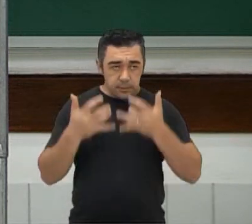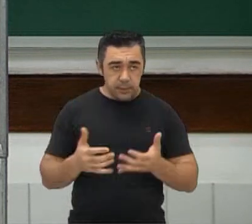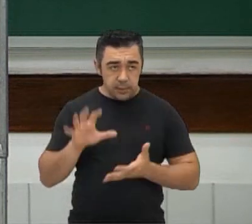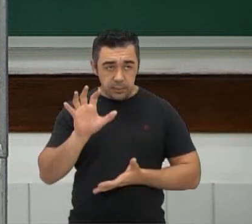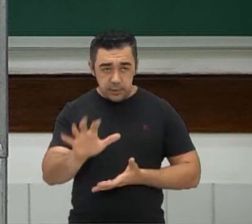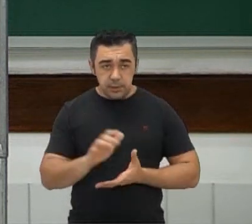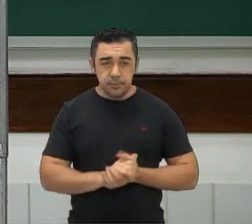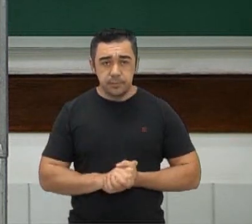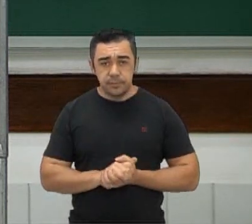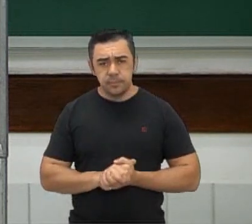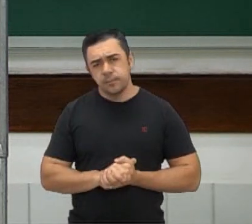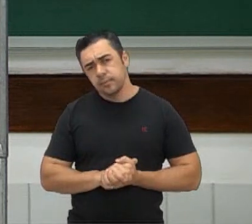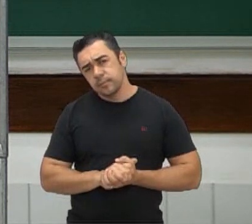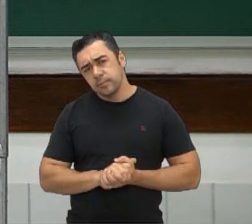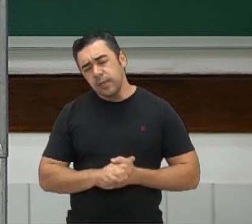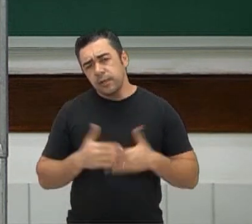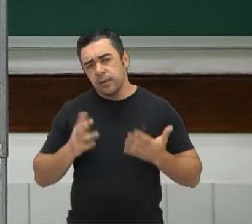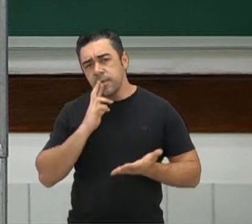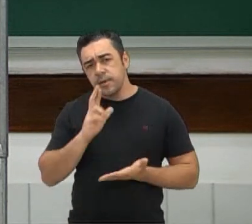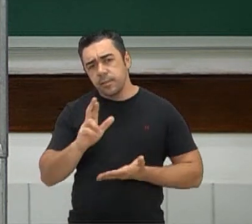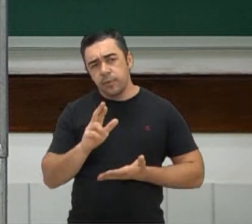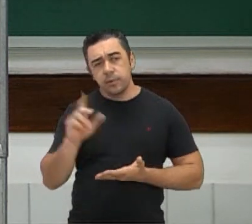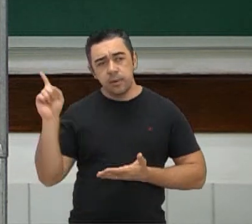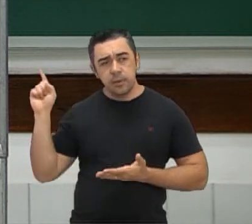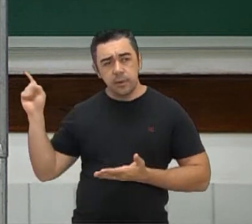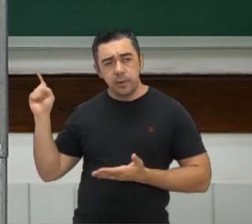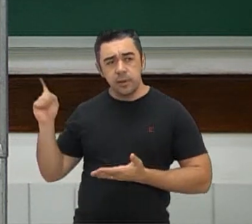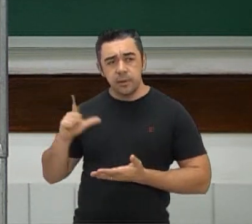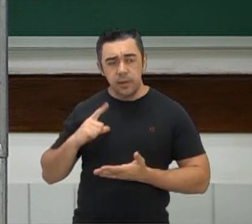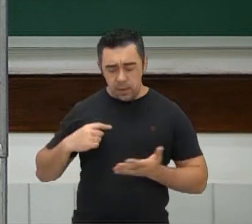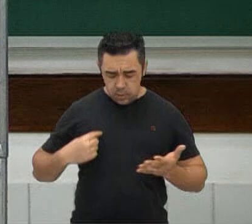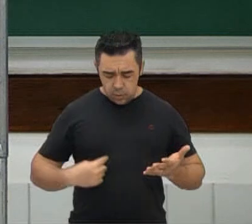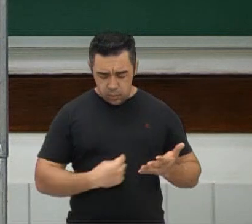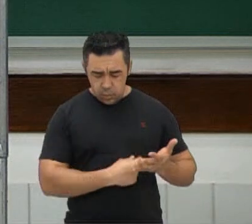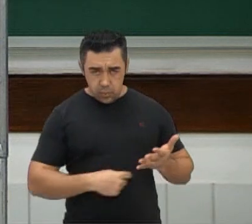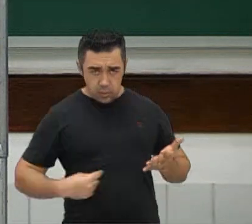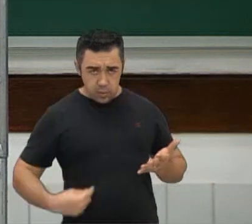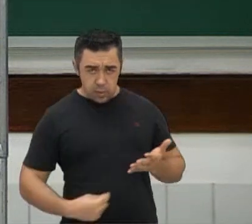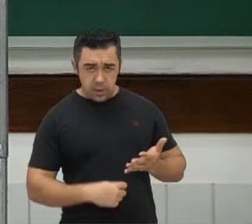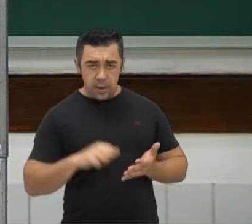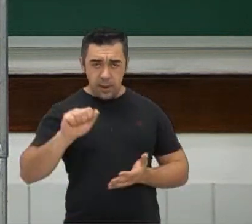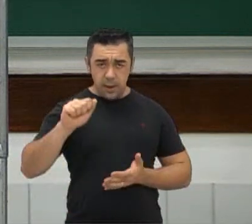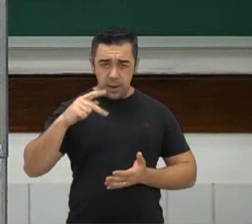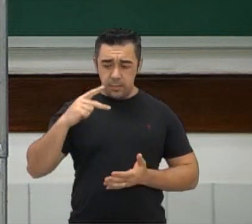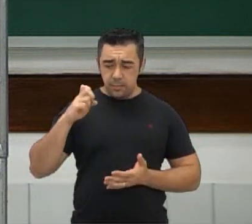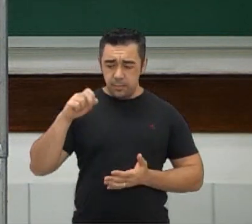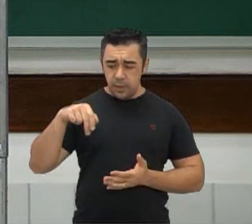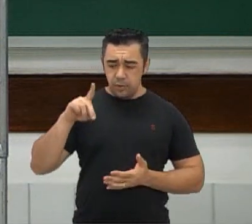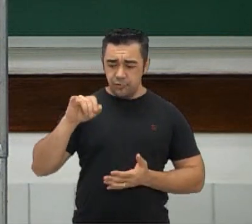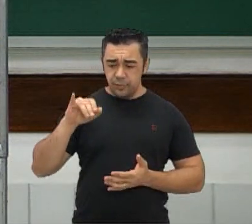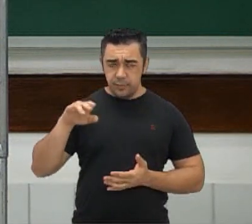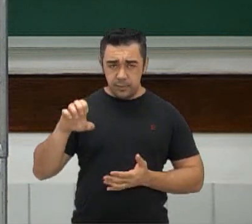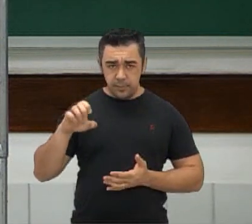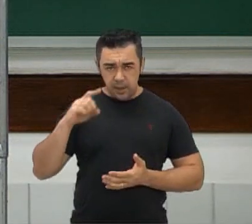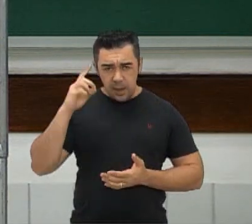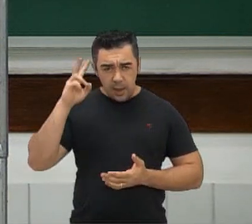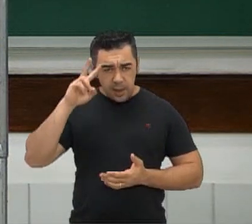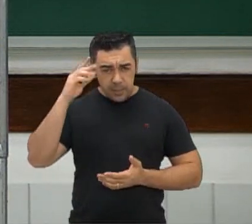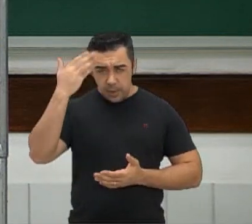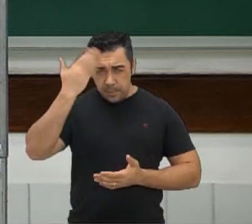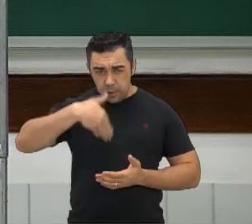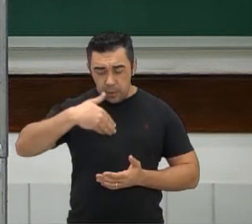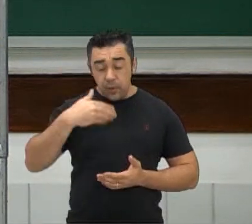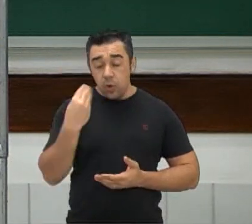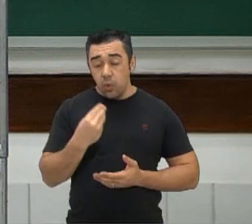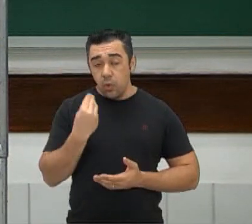isso. Então, respondendo a pergunta lá do apêndice, a gente falou disso quando a gente falou das evidências evolutivas, né? Como é que,